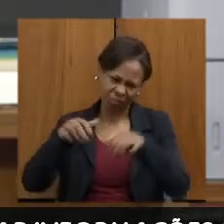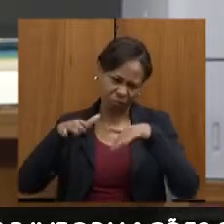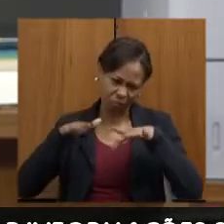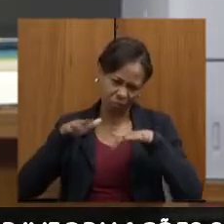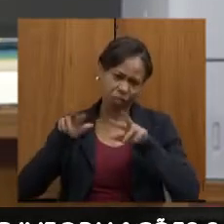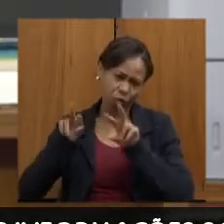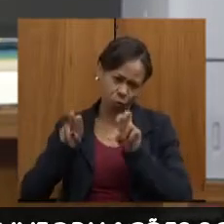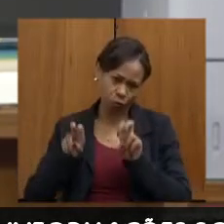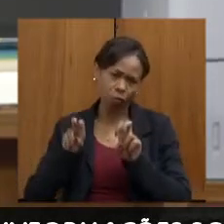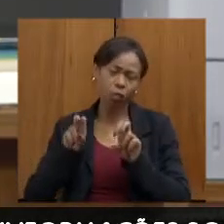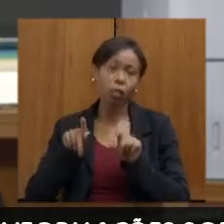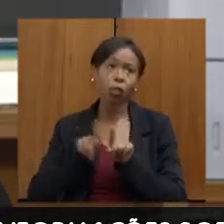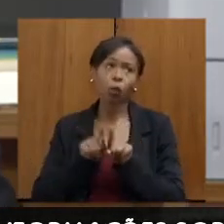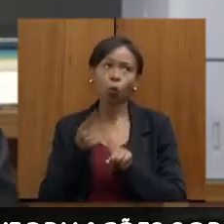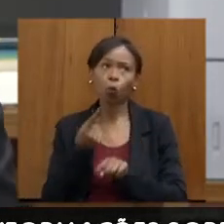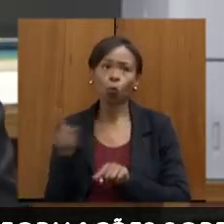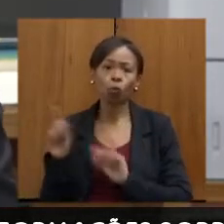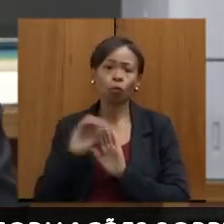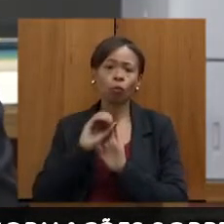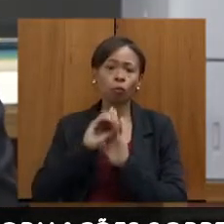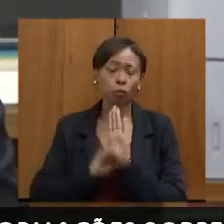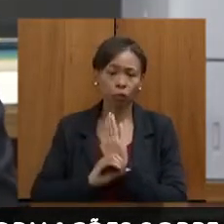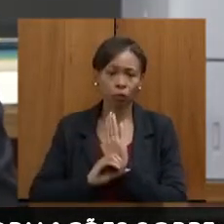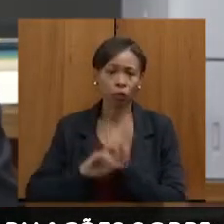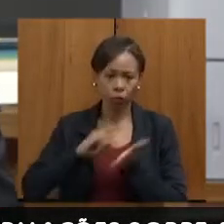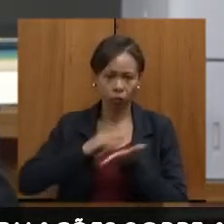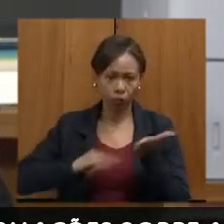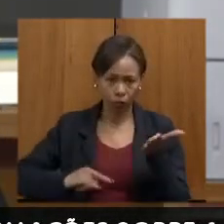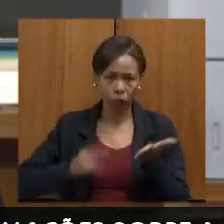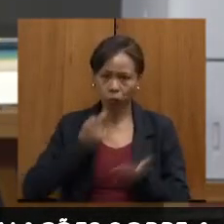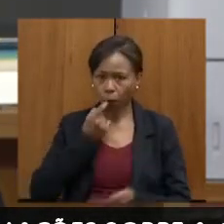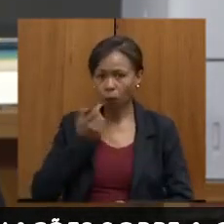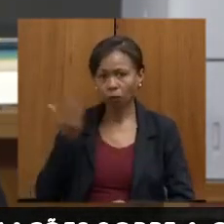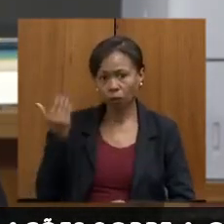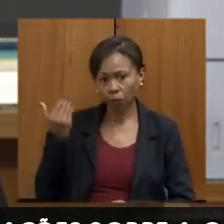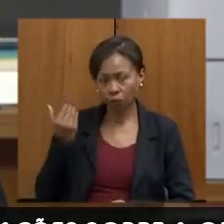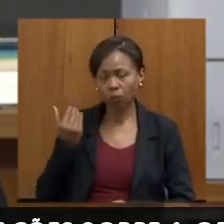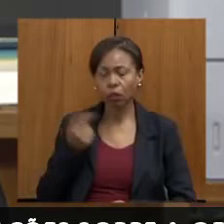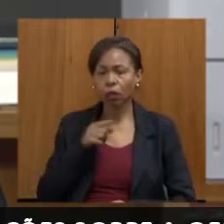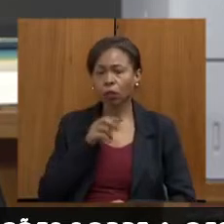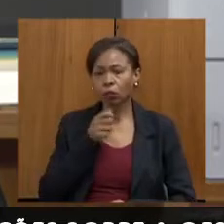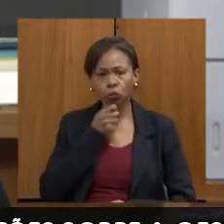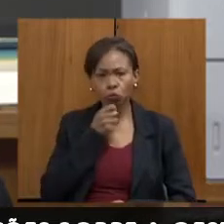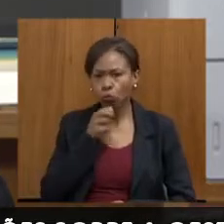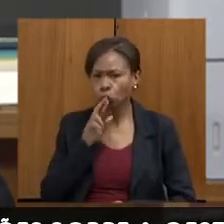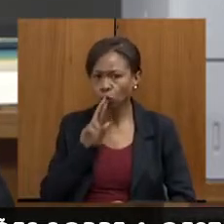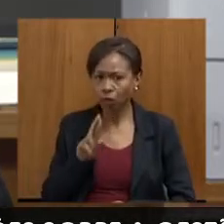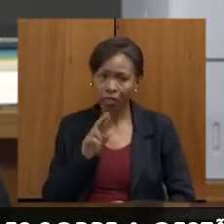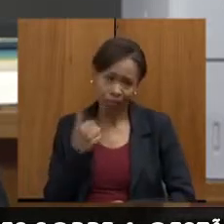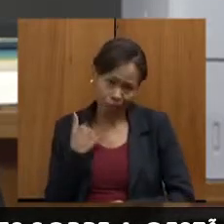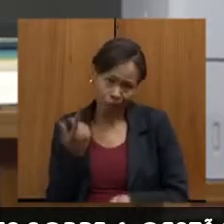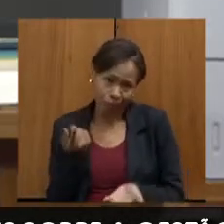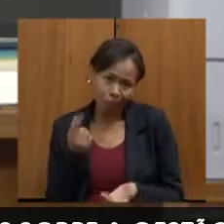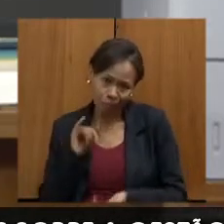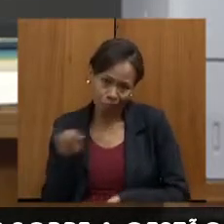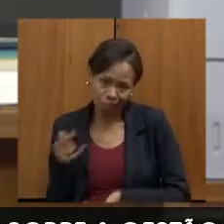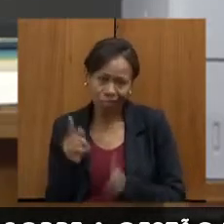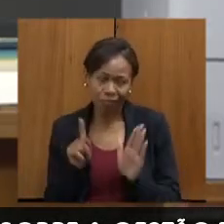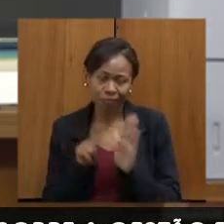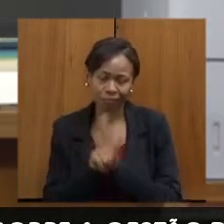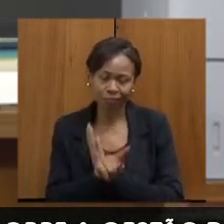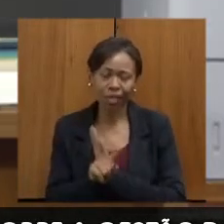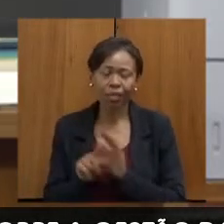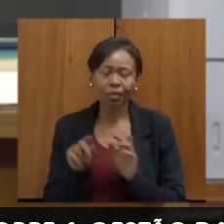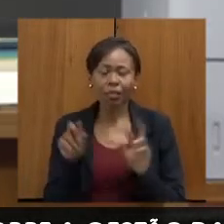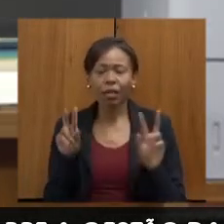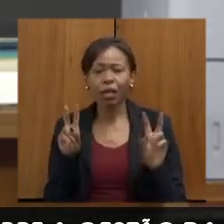Ofício que a gente fez né fica mais recente então ele não deve ter dado tempo para responder ainda eu vou aproveitar para ele porque eu chamar aqui que